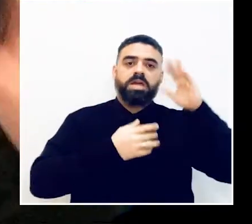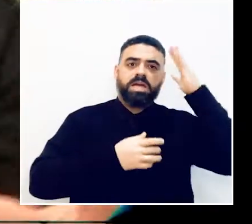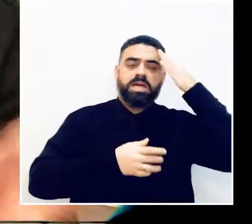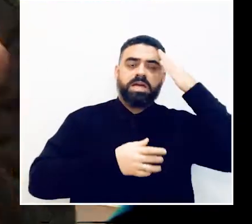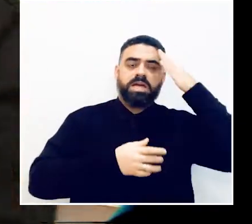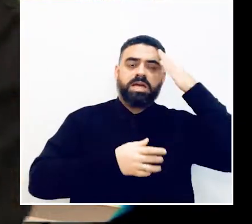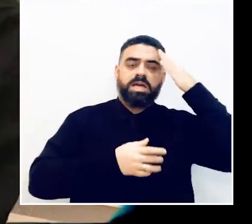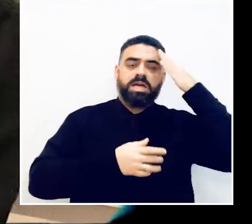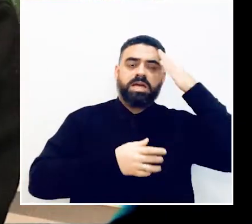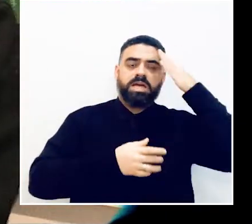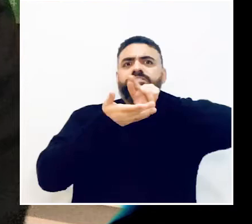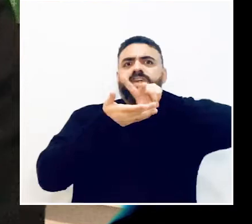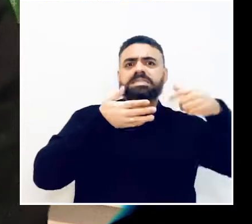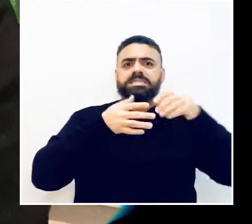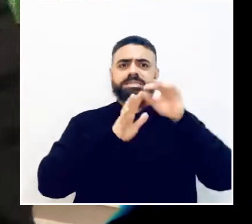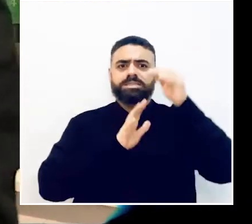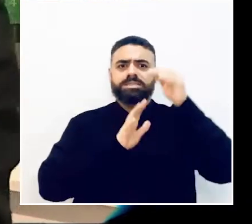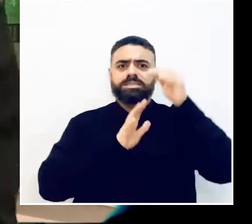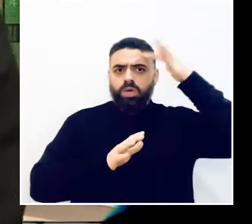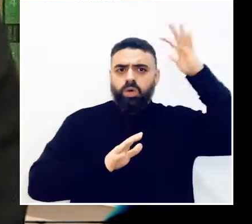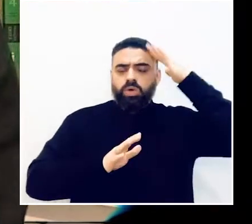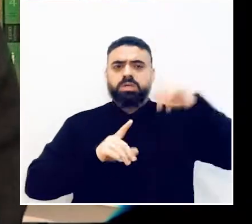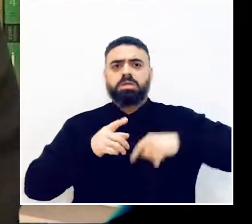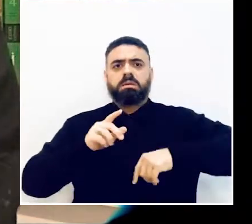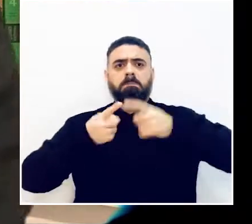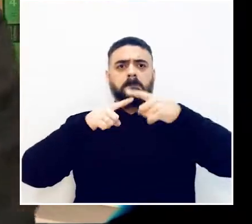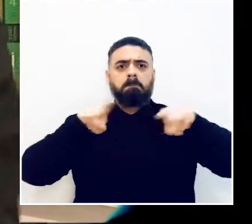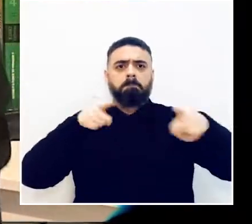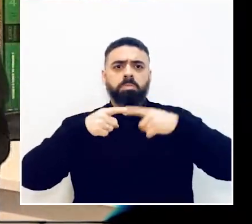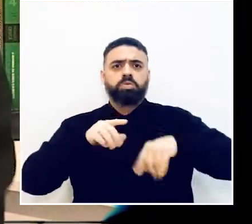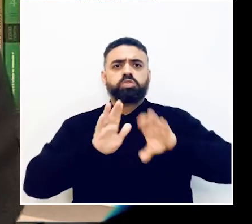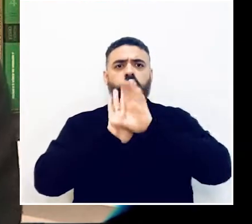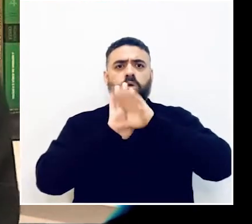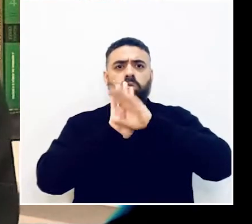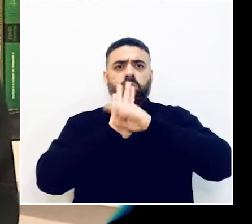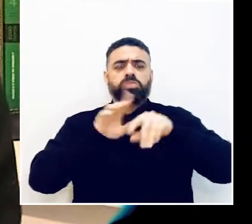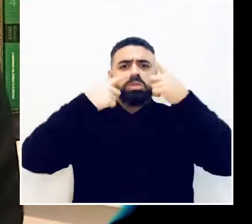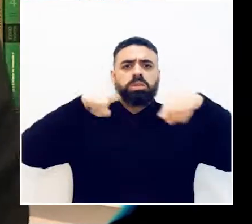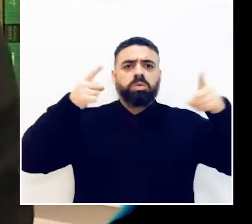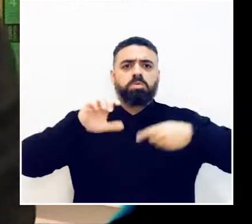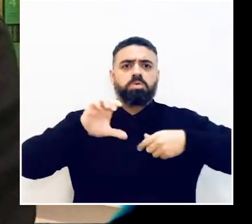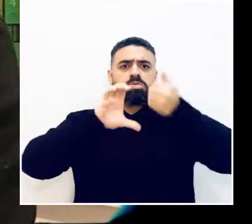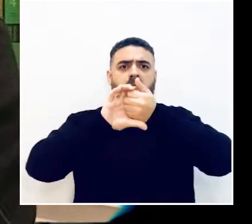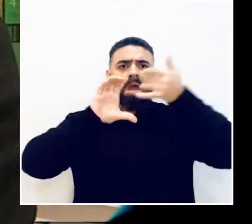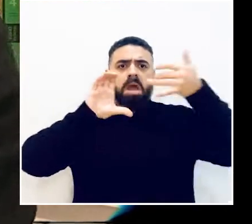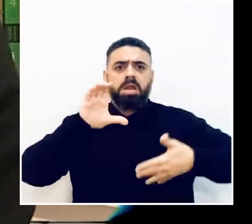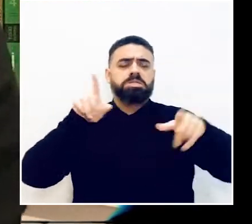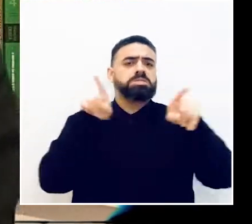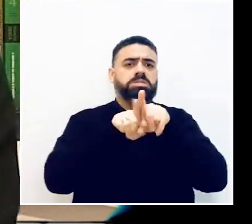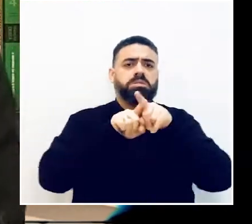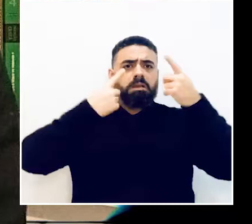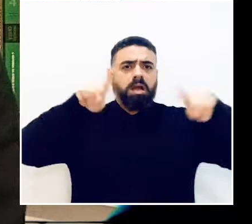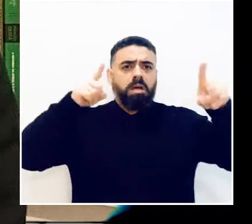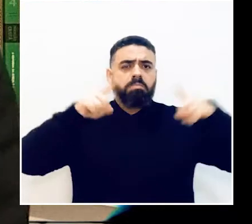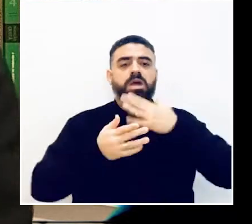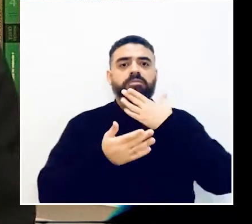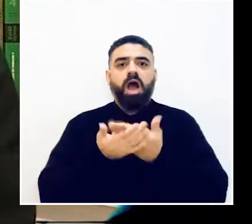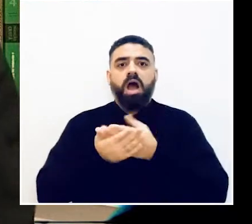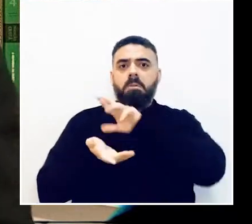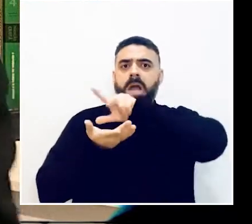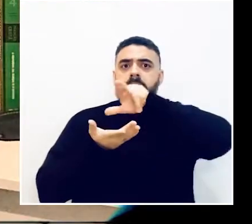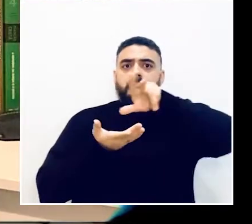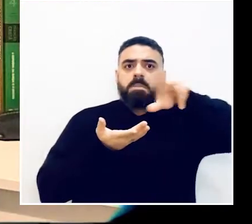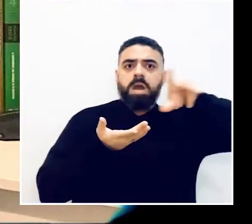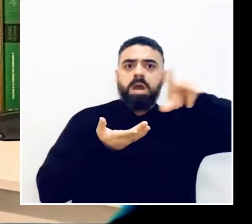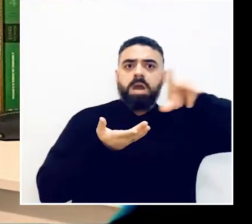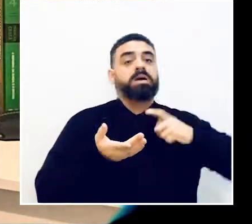de arranjo, timbre, instrumentos, qual o papel de cada instrumento numa música. E o Otávio e a Mayra começaram a